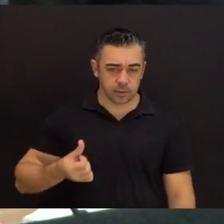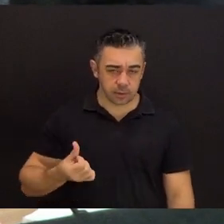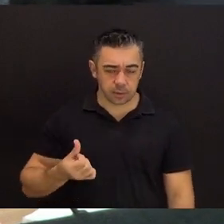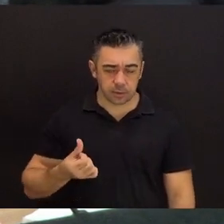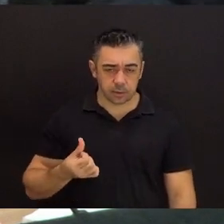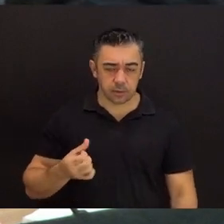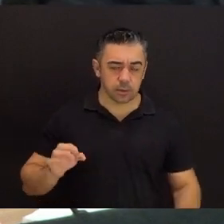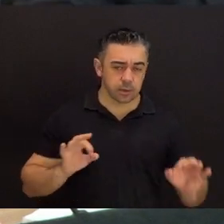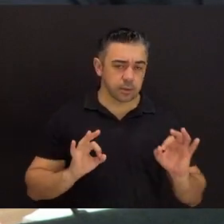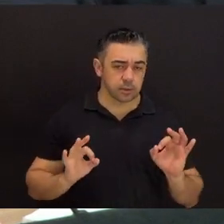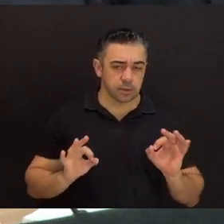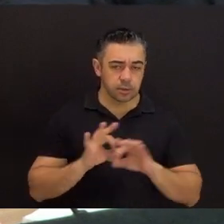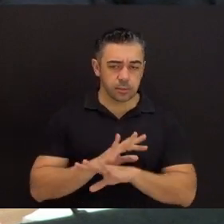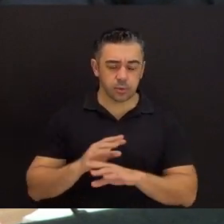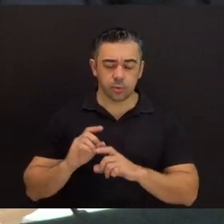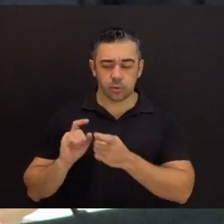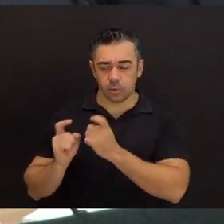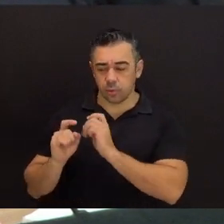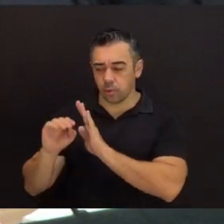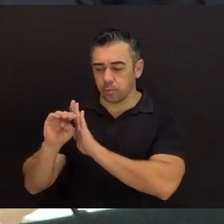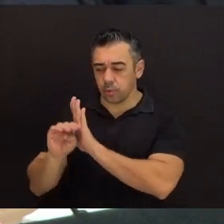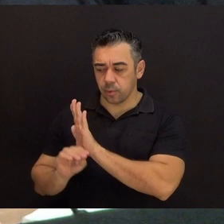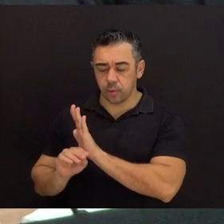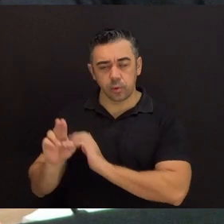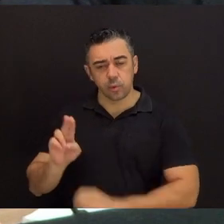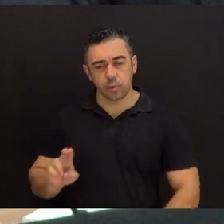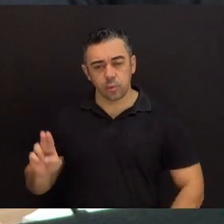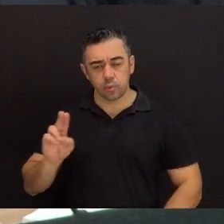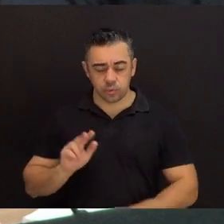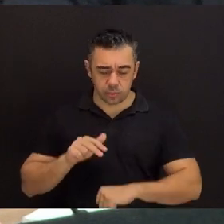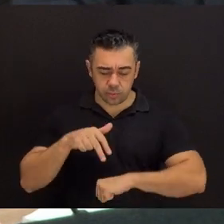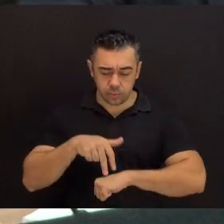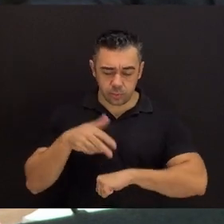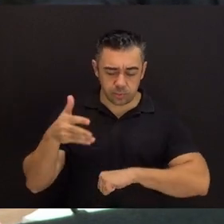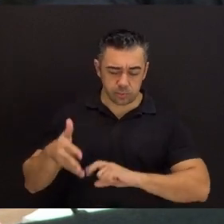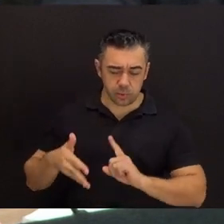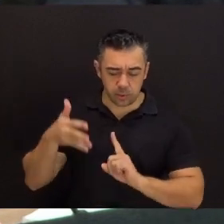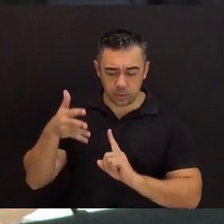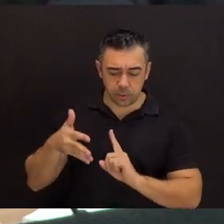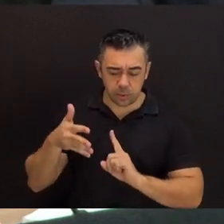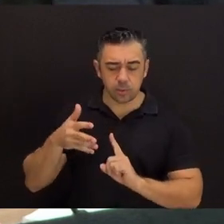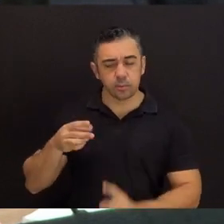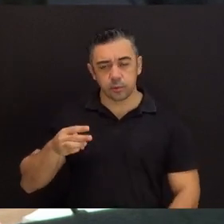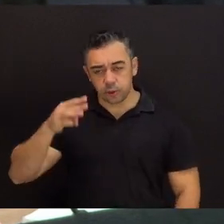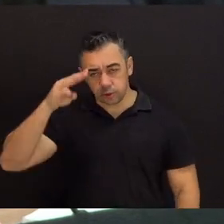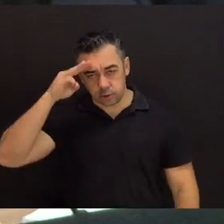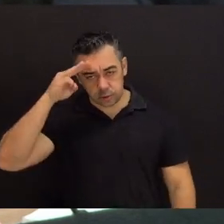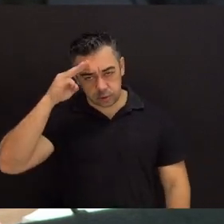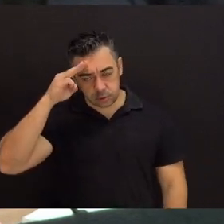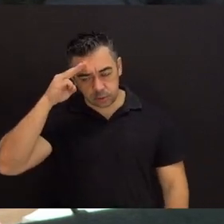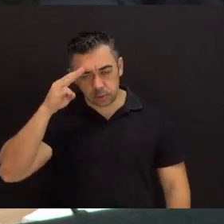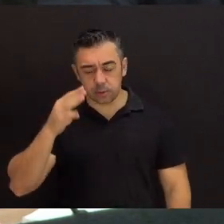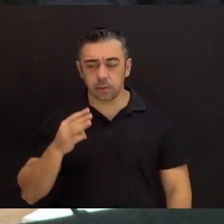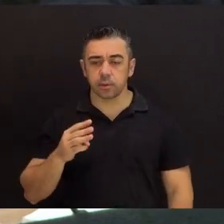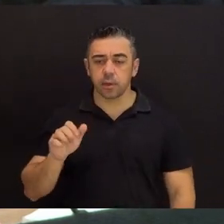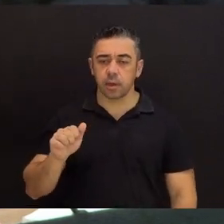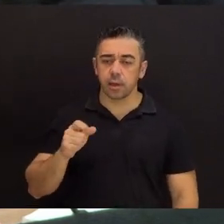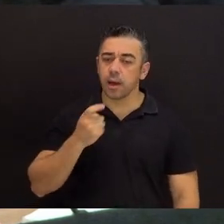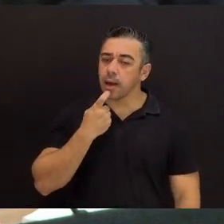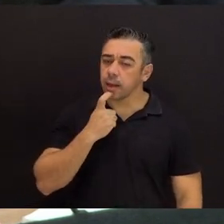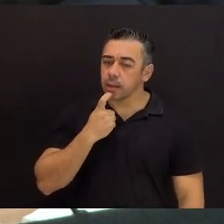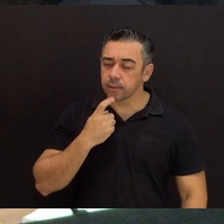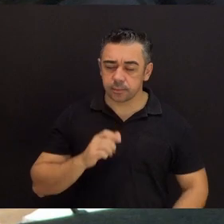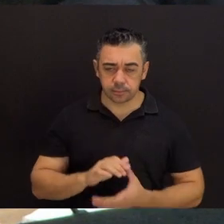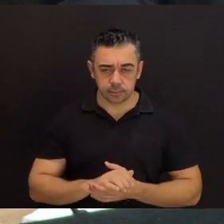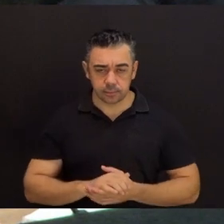terminado o expediente fizeram uso de Tribuna os vereadores delegado Michel e Alex Siqueira na